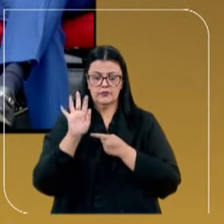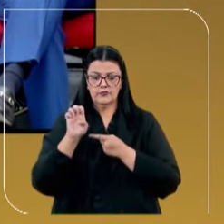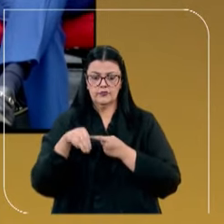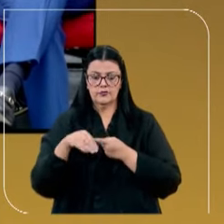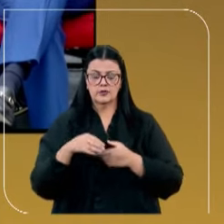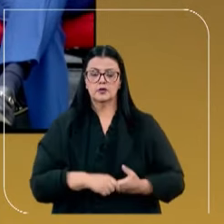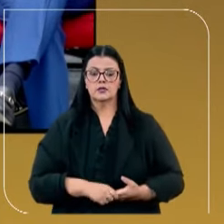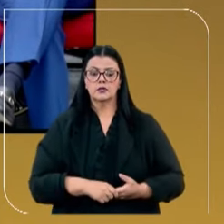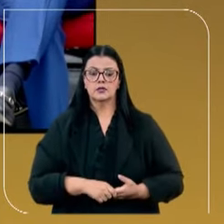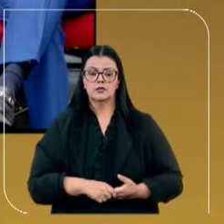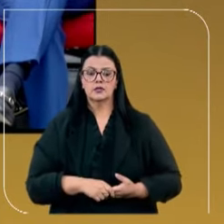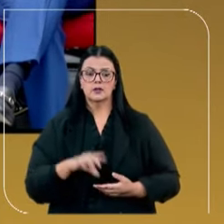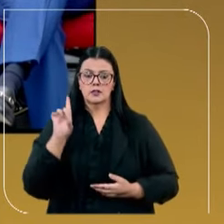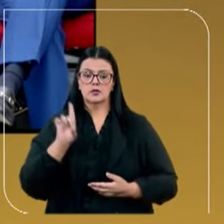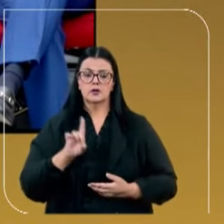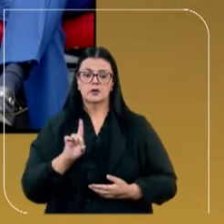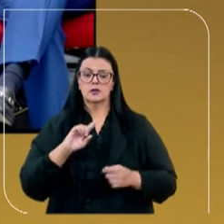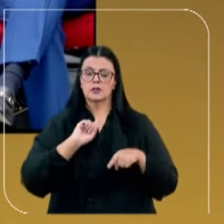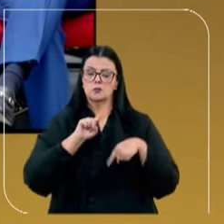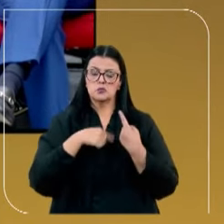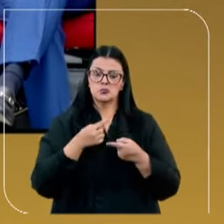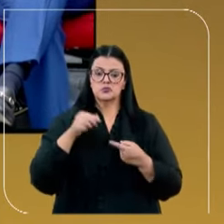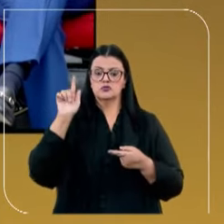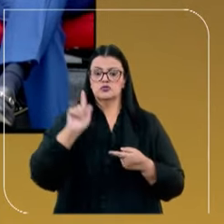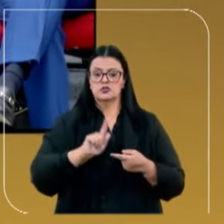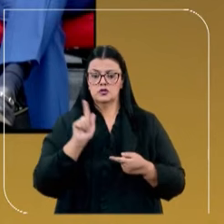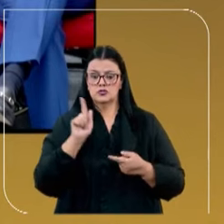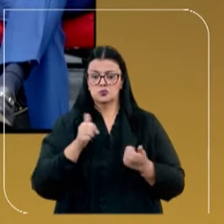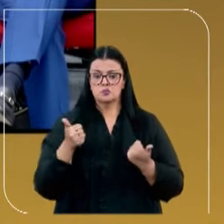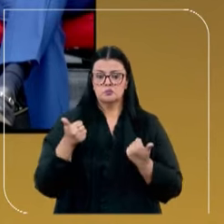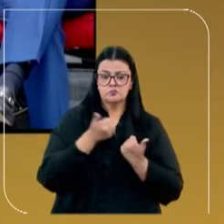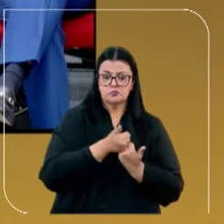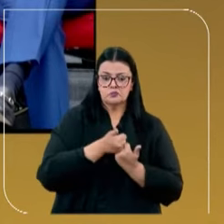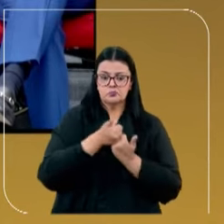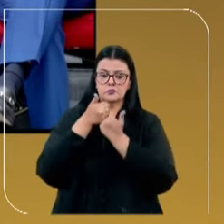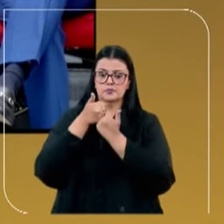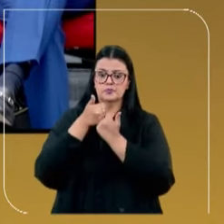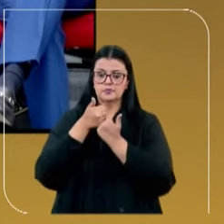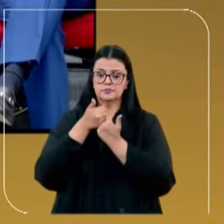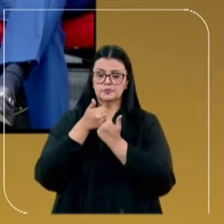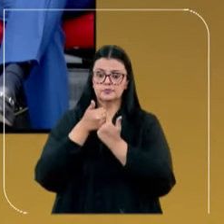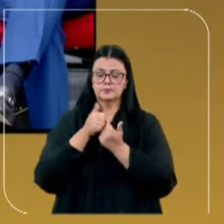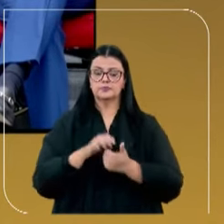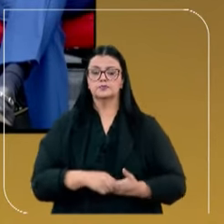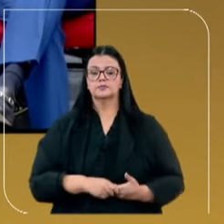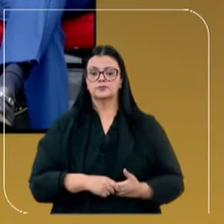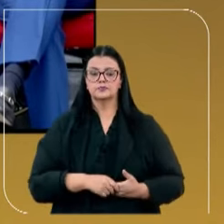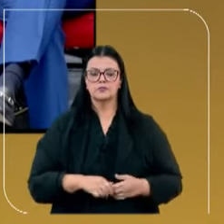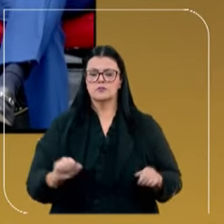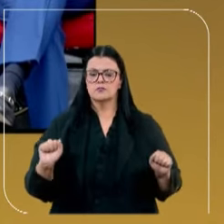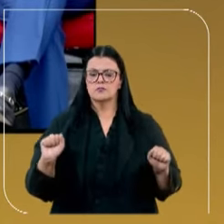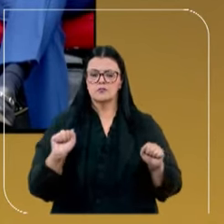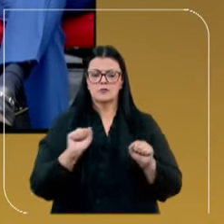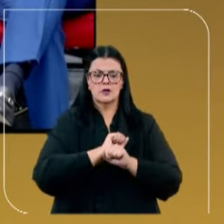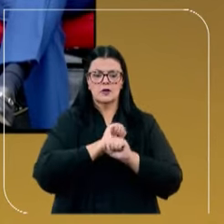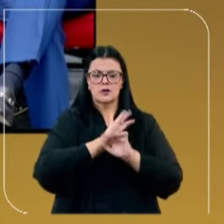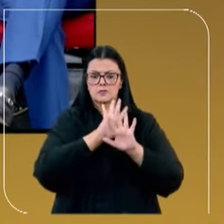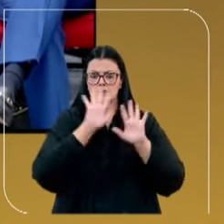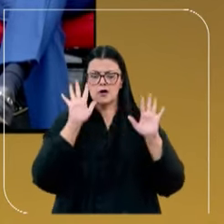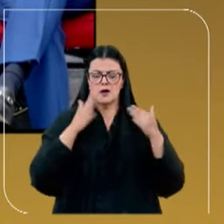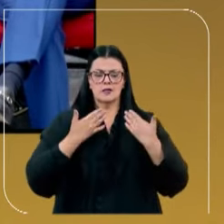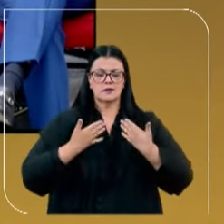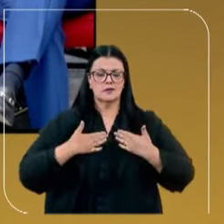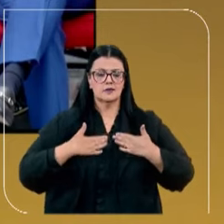ser co-gestor da Infam, numa transição absolutamente transparente, tranquila, como deve ser na gestão